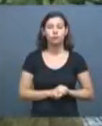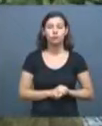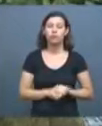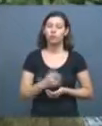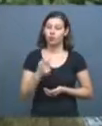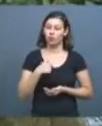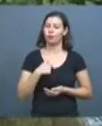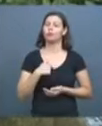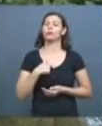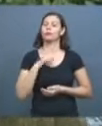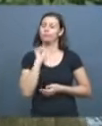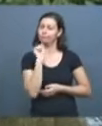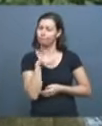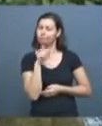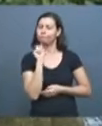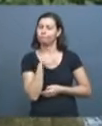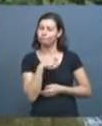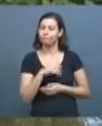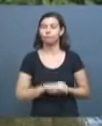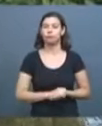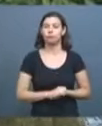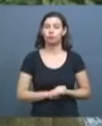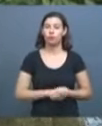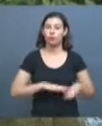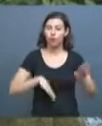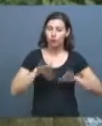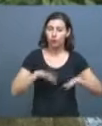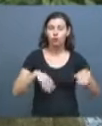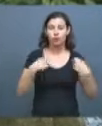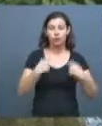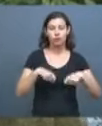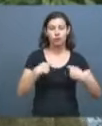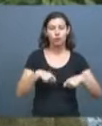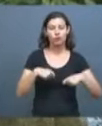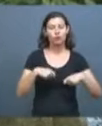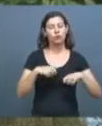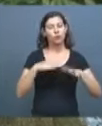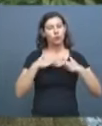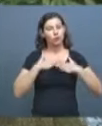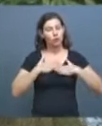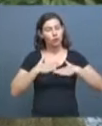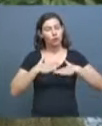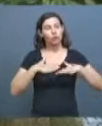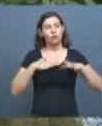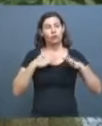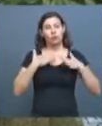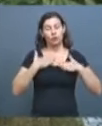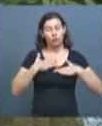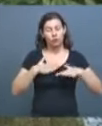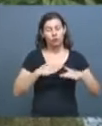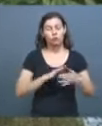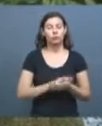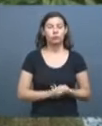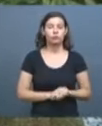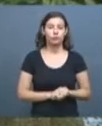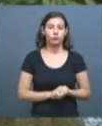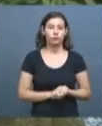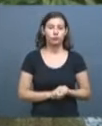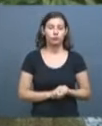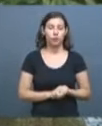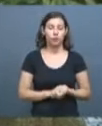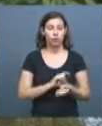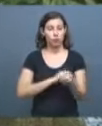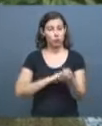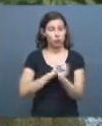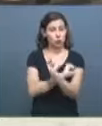Bastante. Eu preciso até me controlar. Às vezes eu tenho que dar uma controlada. É que o estresse é que